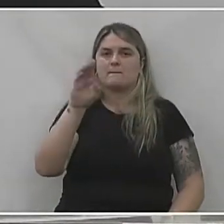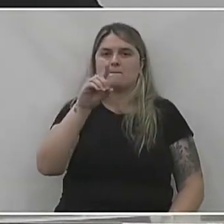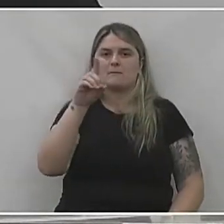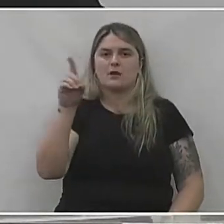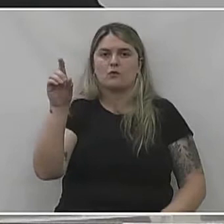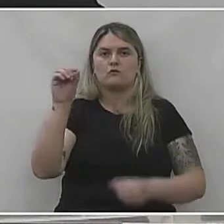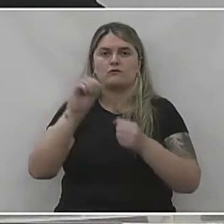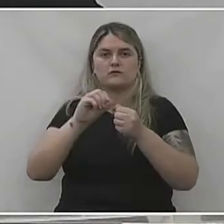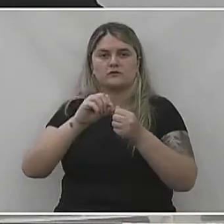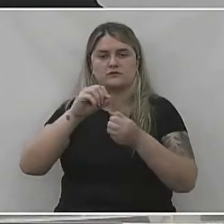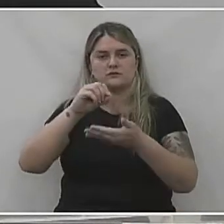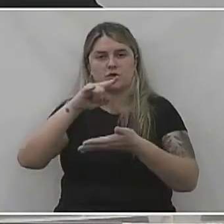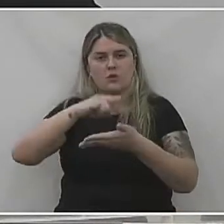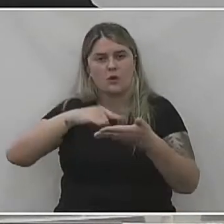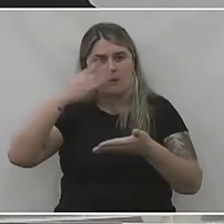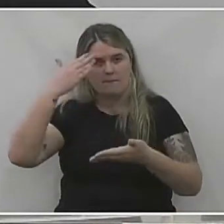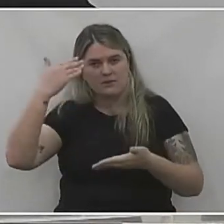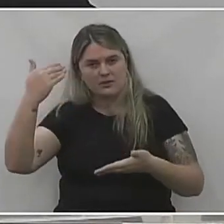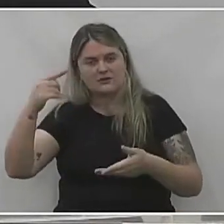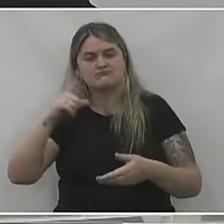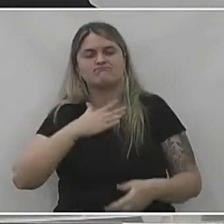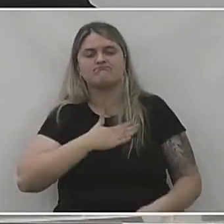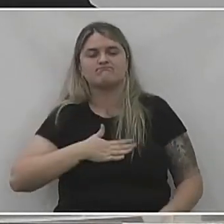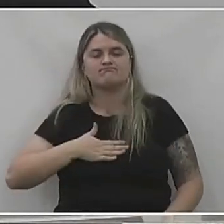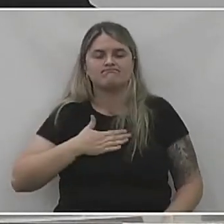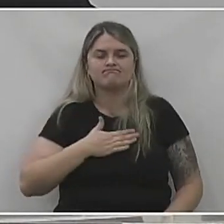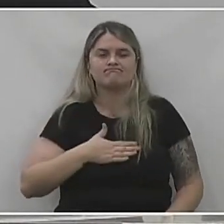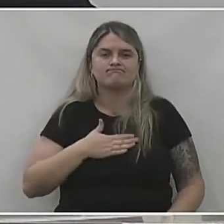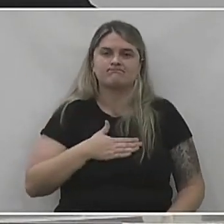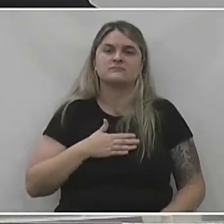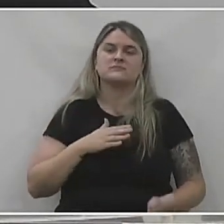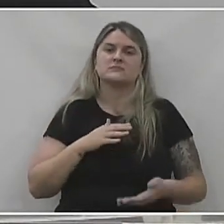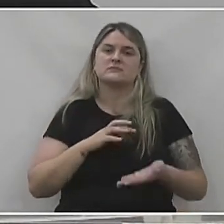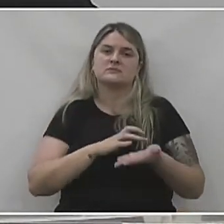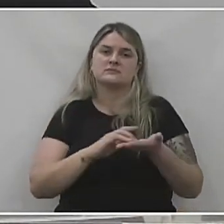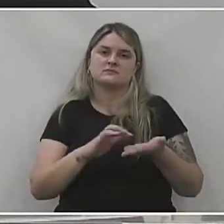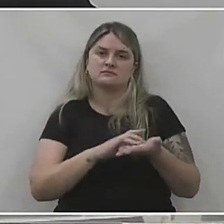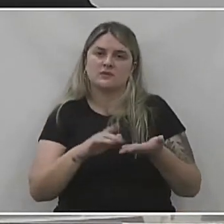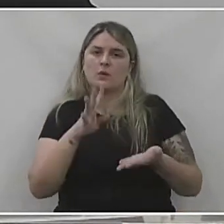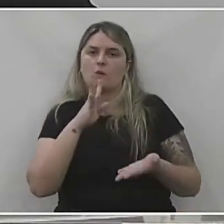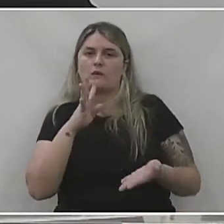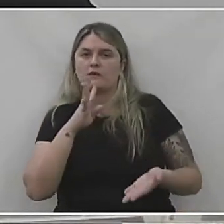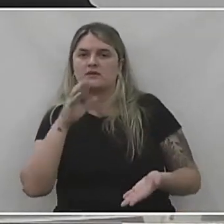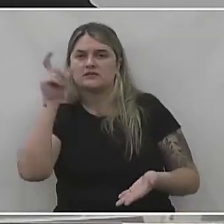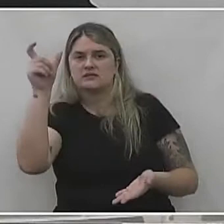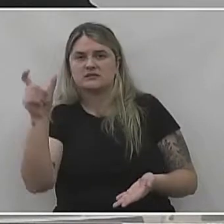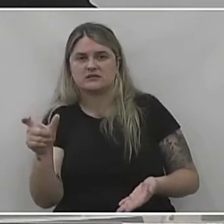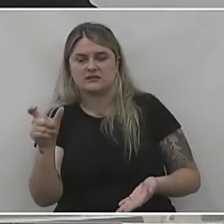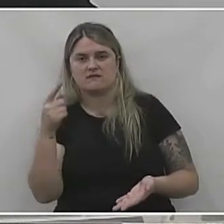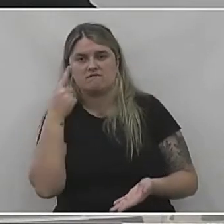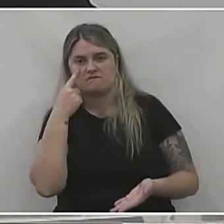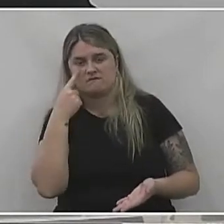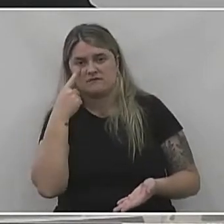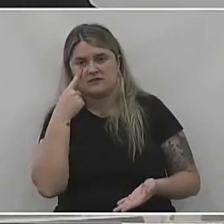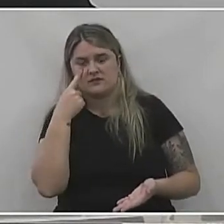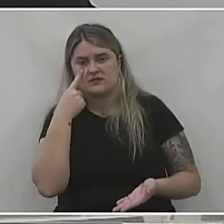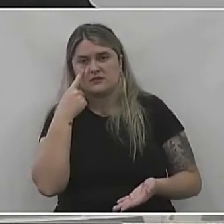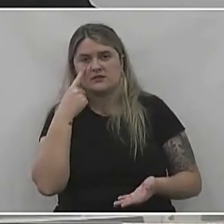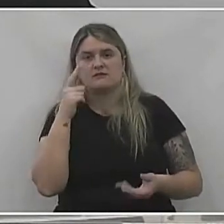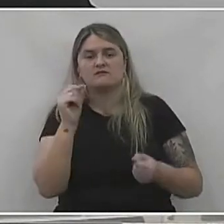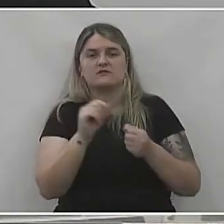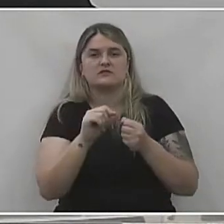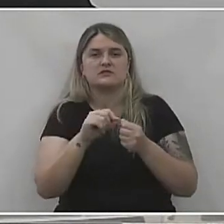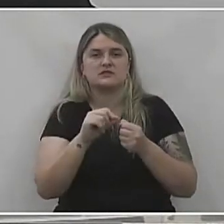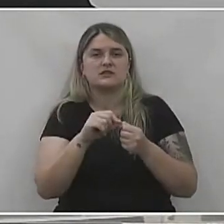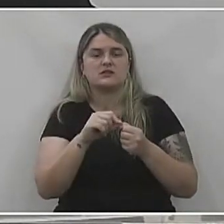pela homenagens né tive o prazer de tar lá na secretaria e havia necessidade e